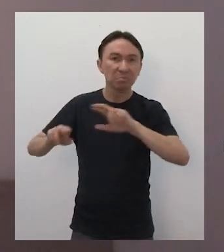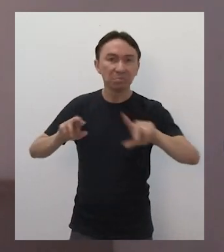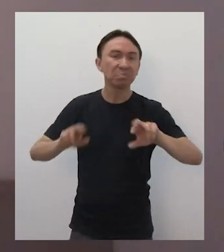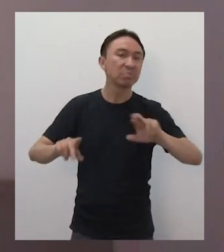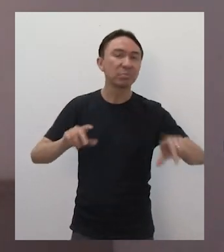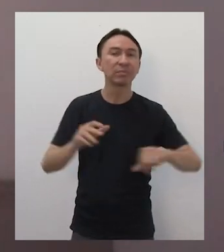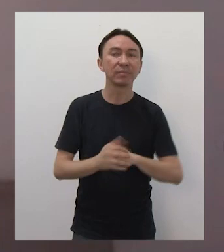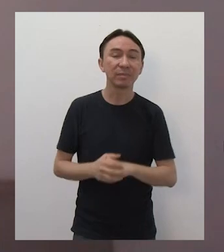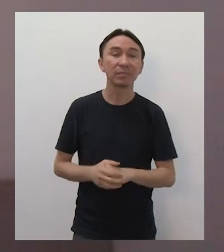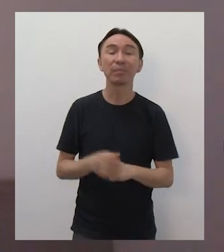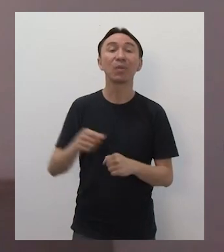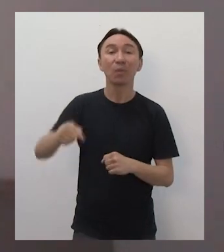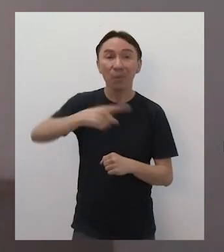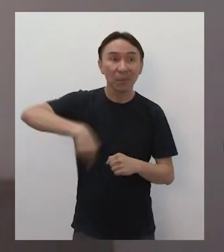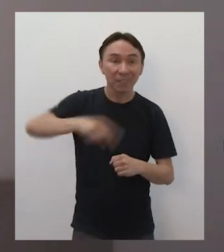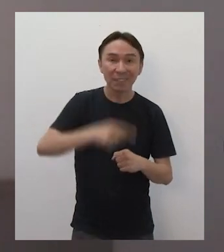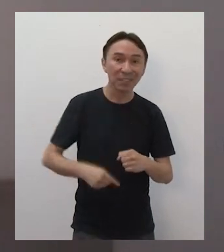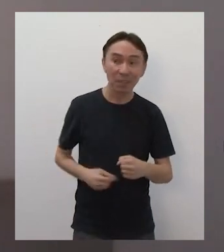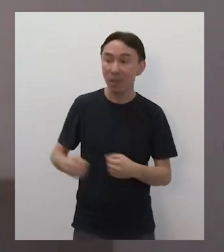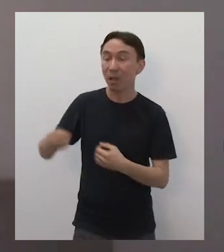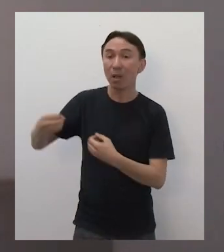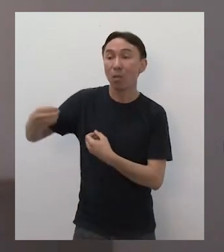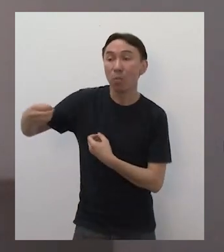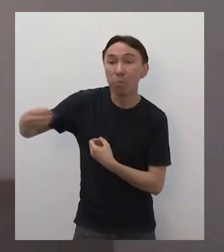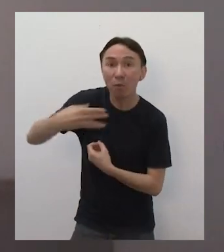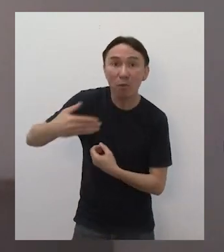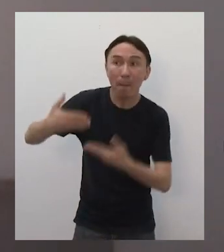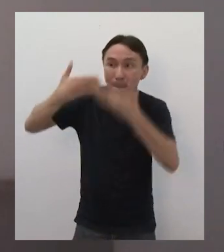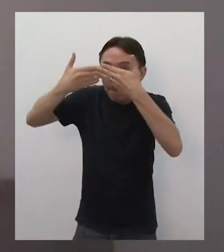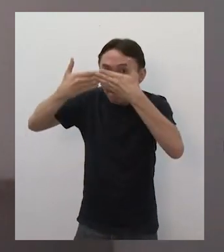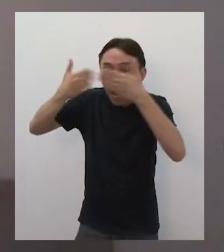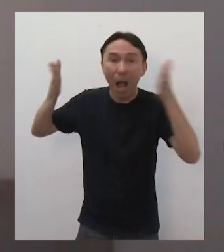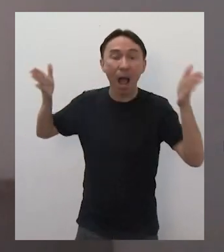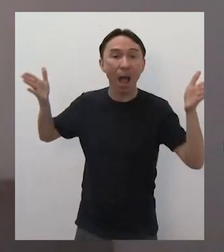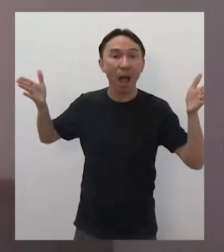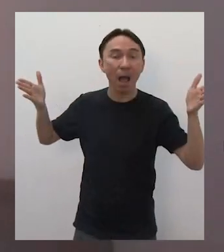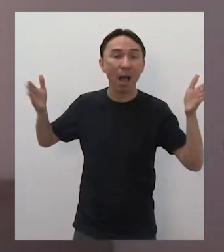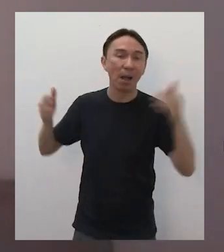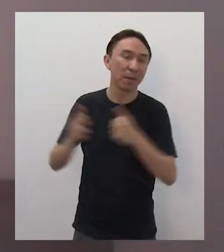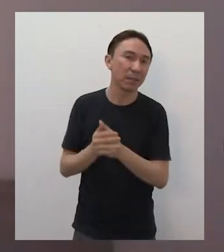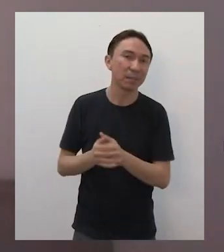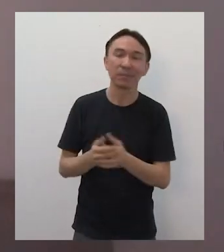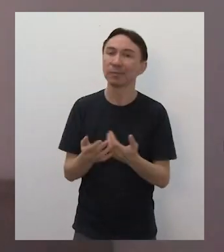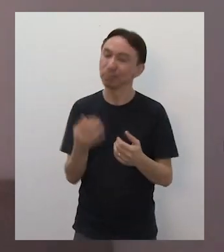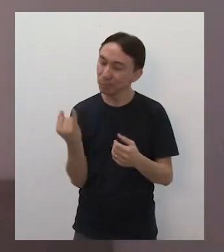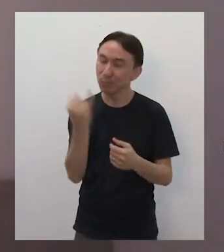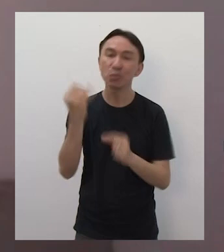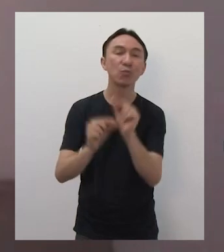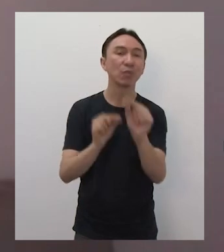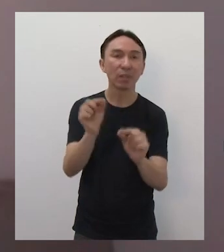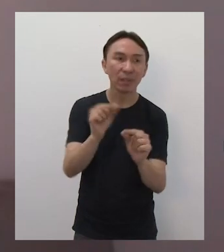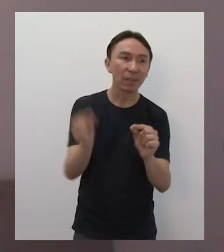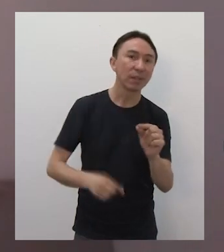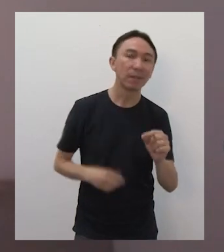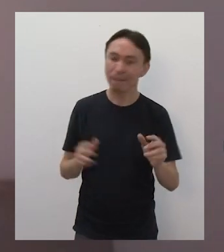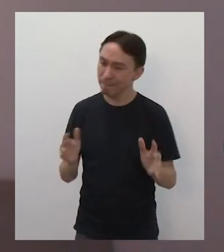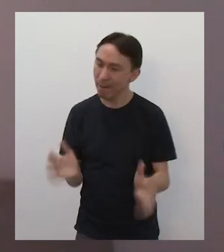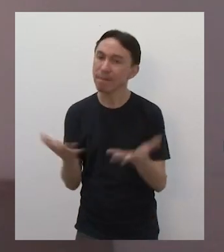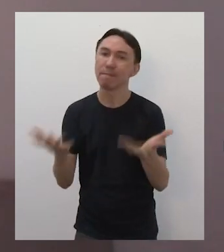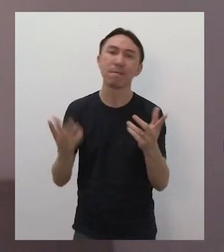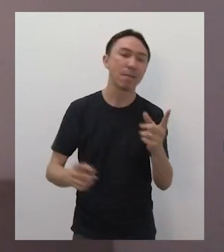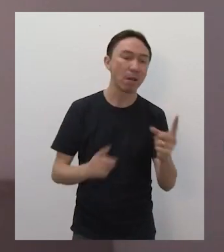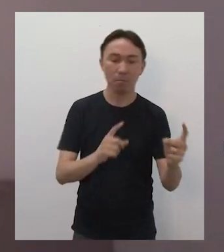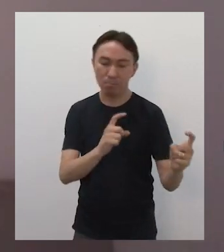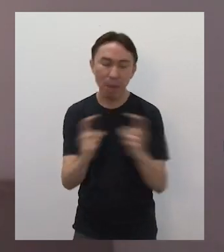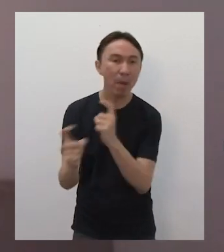olhando para a abertura ao novo, é muito importante. Por exemplo, promovendo rodas de conversa, promovendo